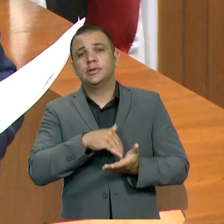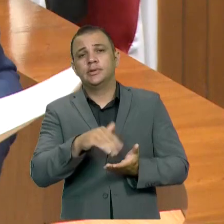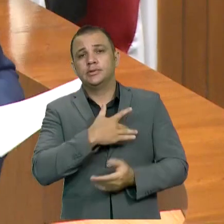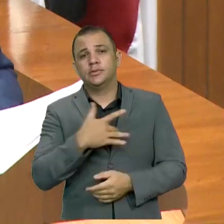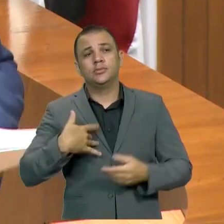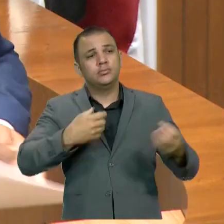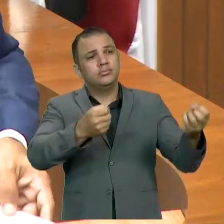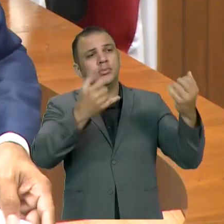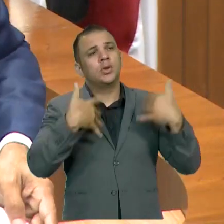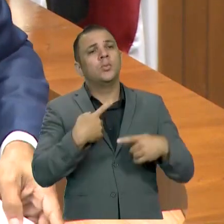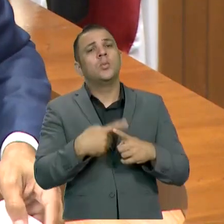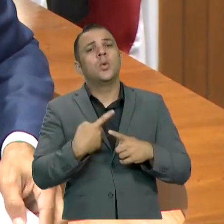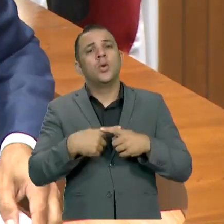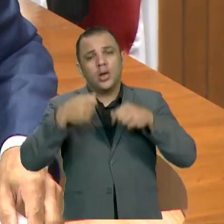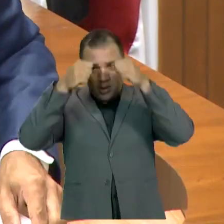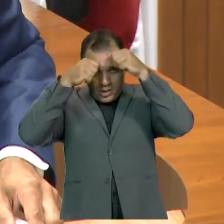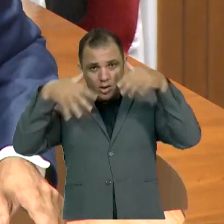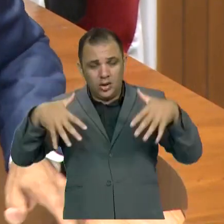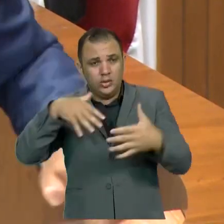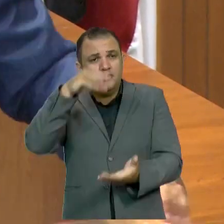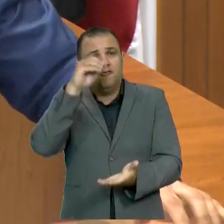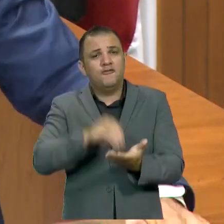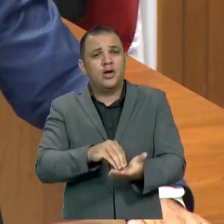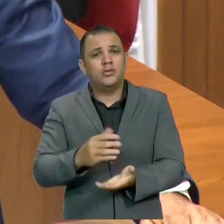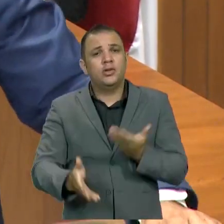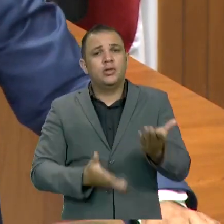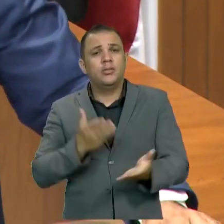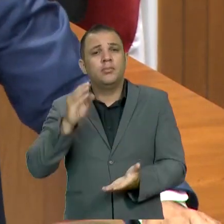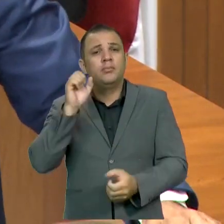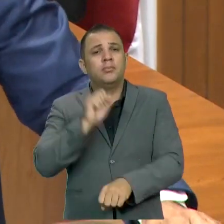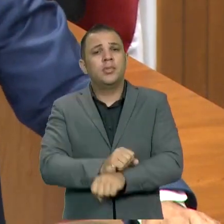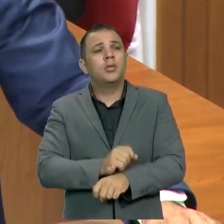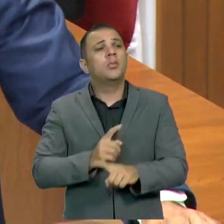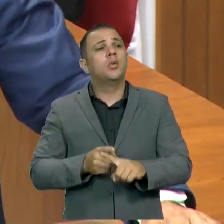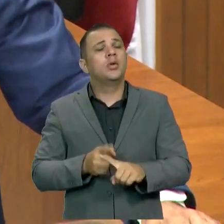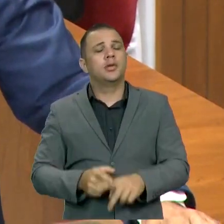do autismo do Estado do Maranhão. Por último, senhor presidente,